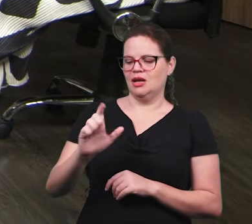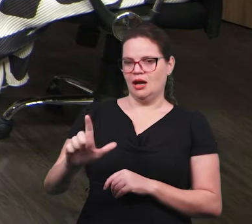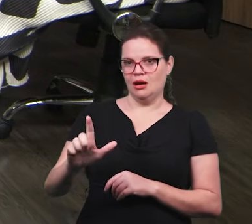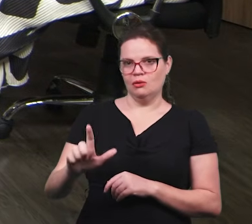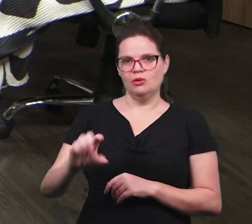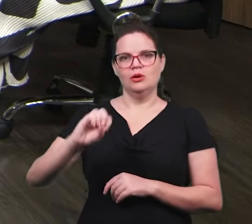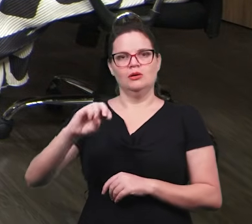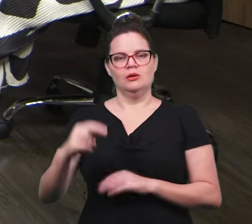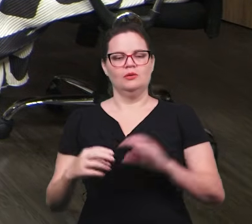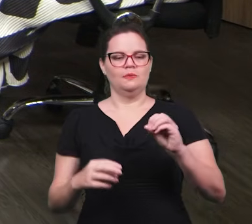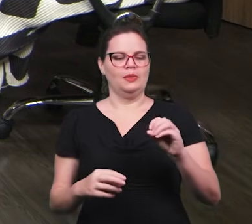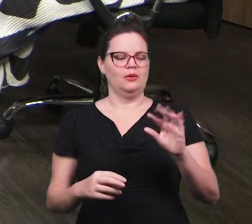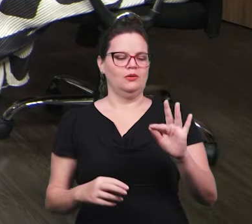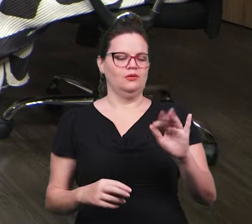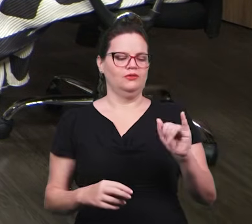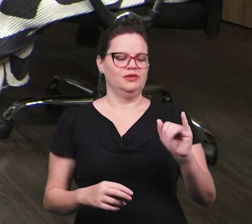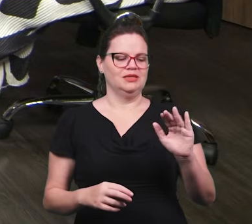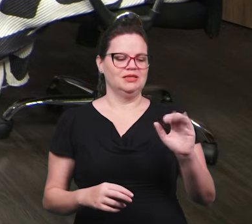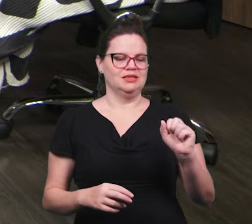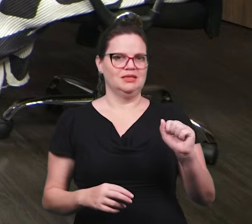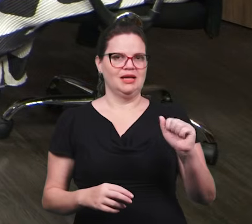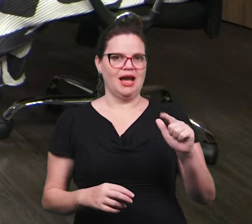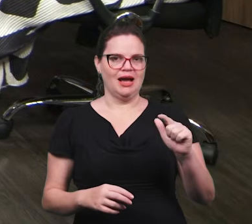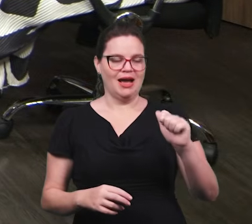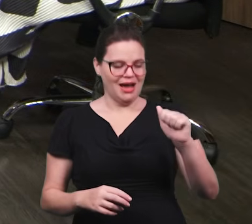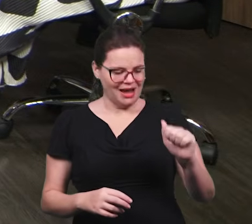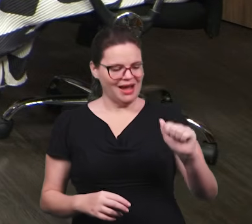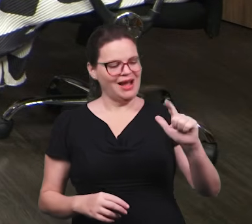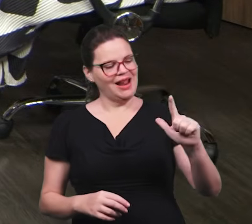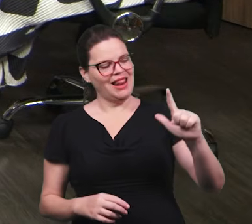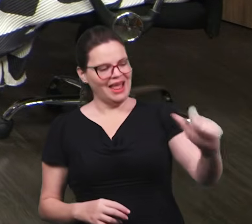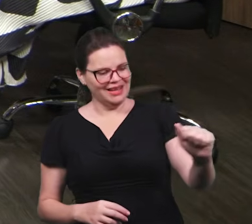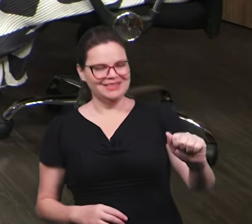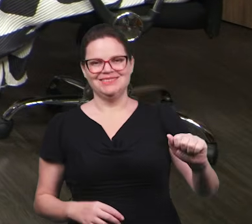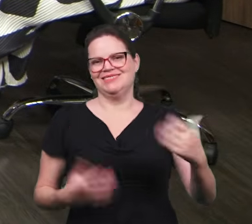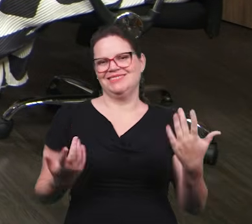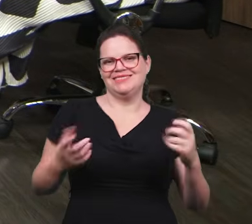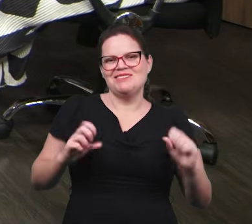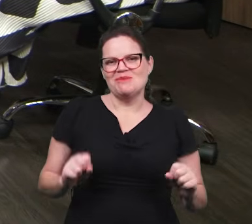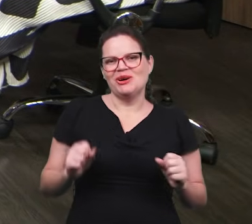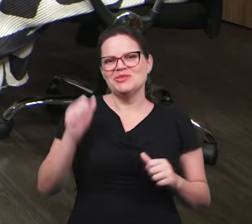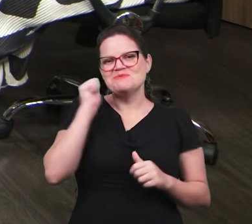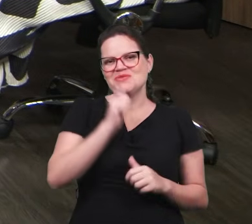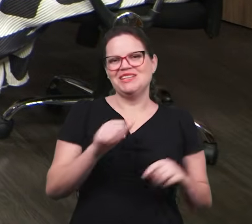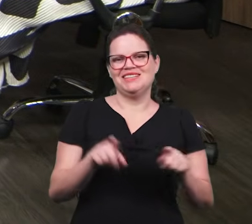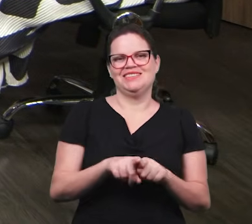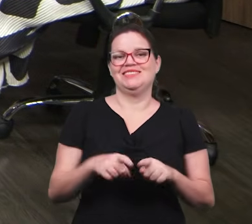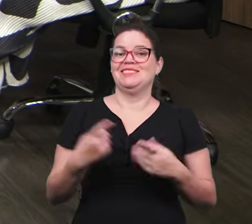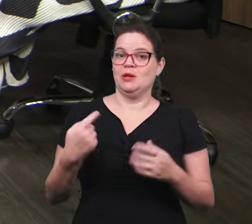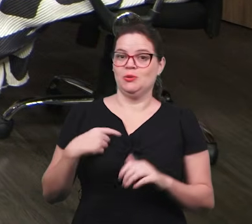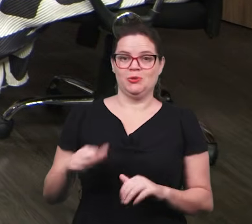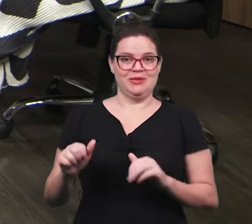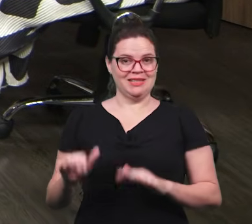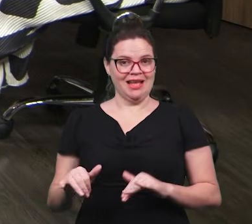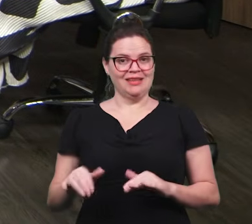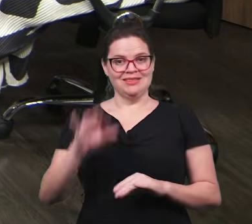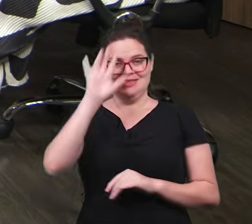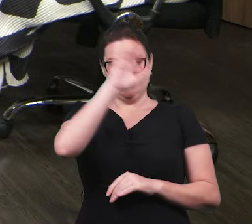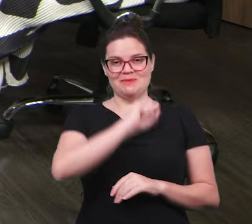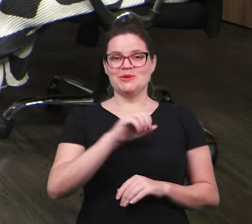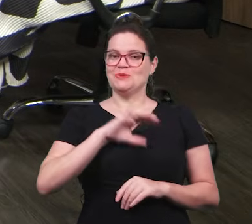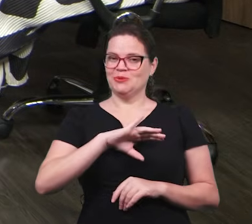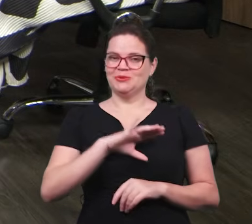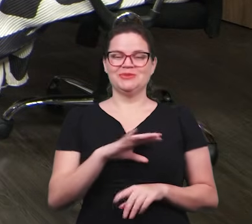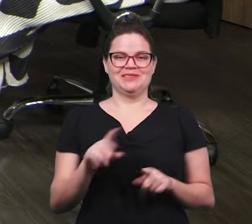aqueles que não sabiam isso aí. Então, as portas estão abertas, viu, Josias? No Exército você aprende língua portuguesa então, também. Então,